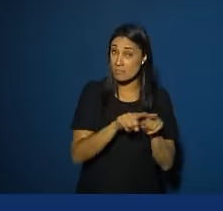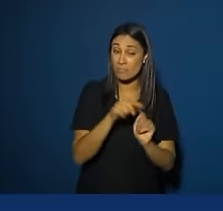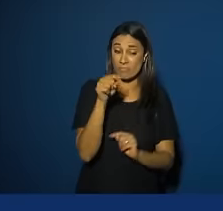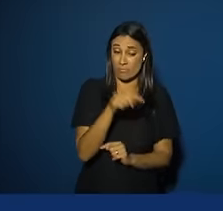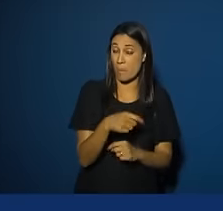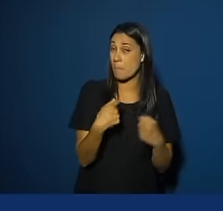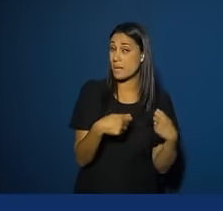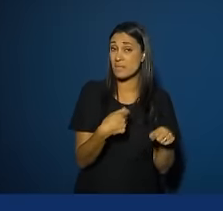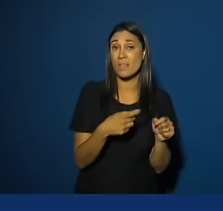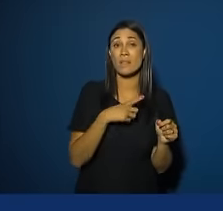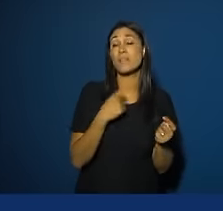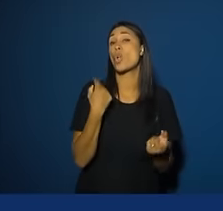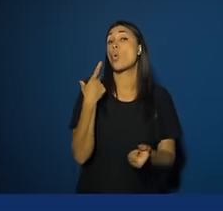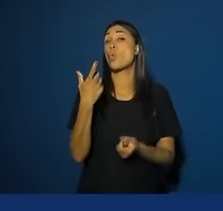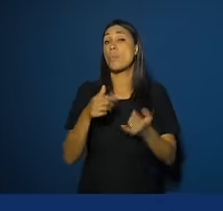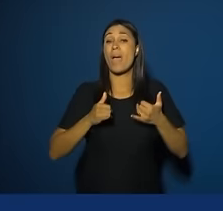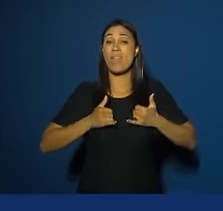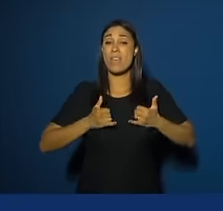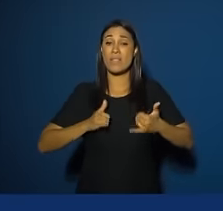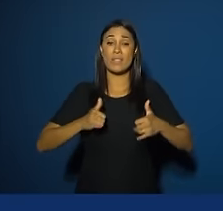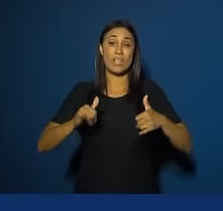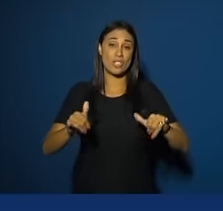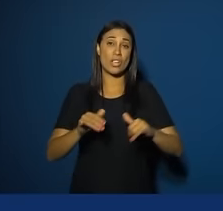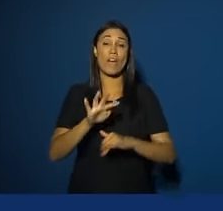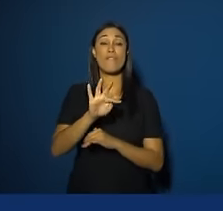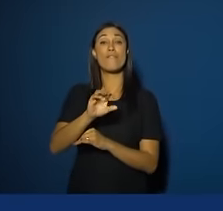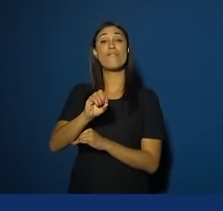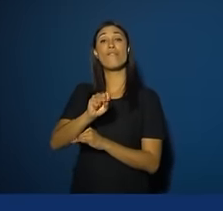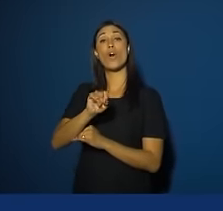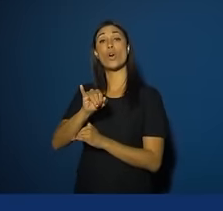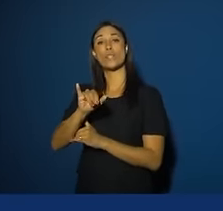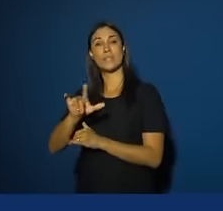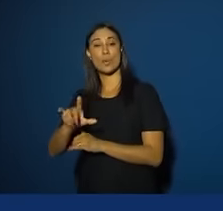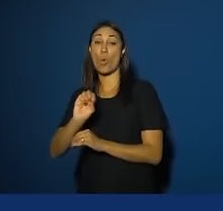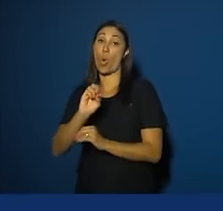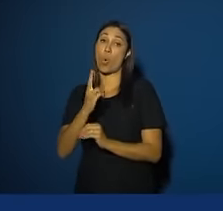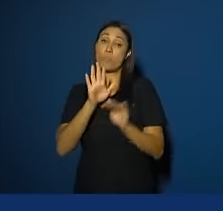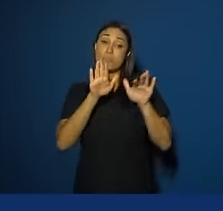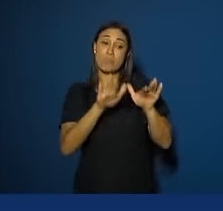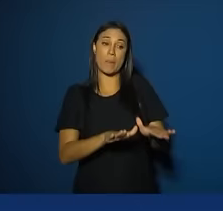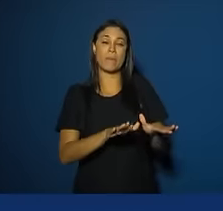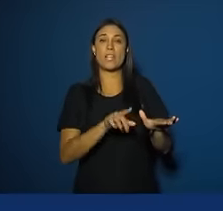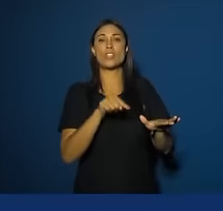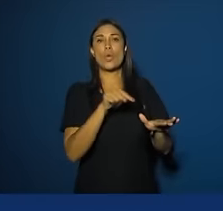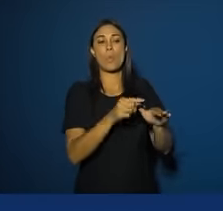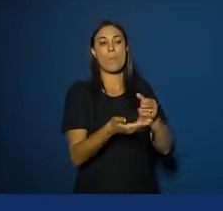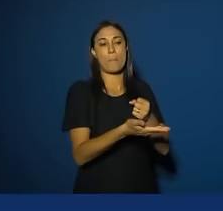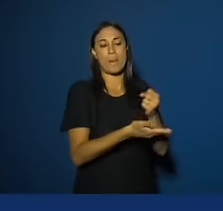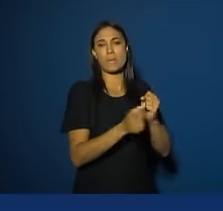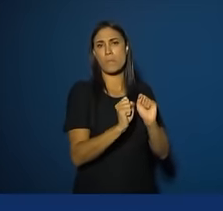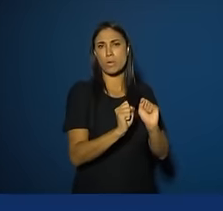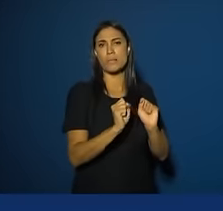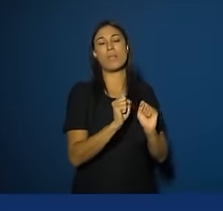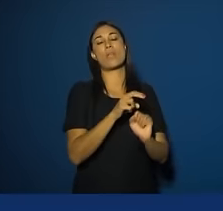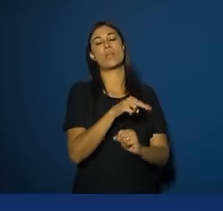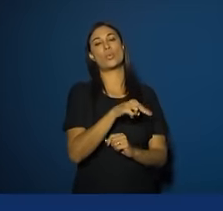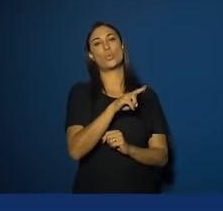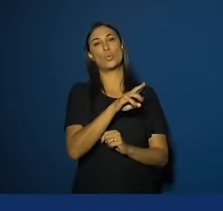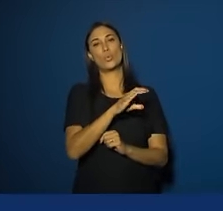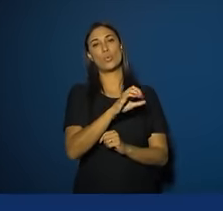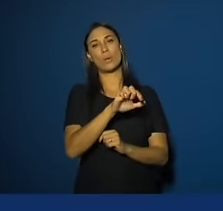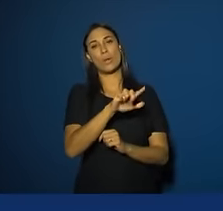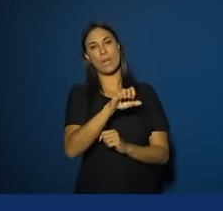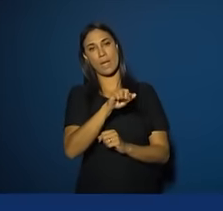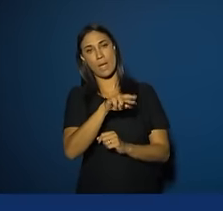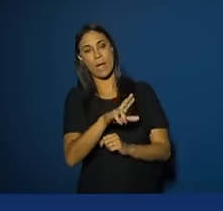precisar de alguma energia fóssil ou permanente na sua base pode ser uma energia nuclear pode ser